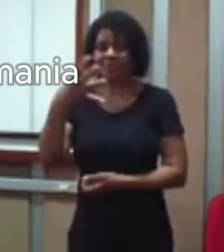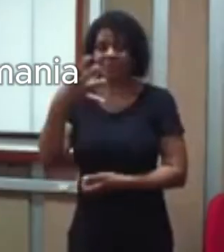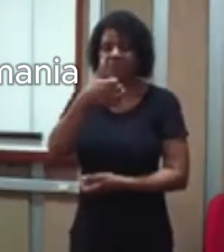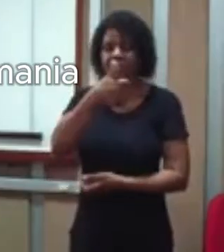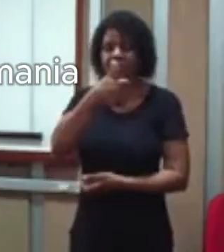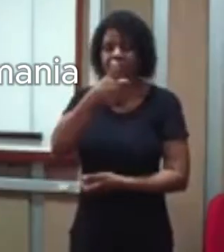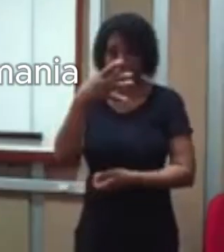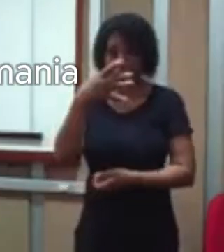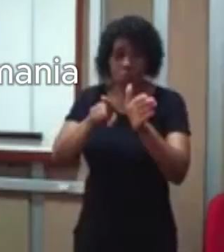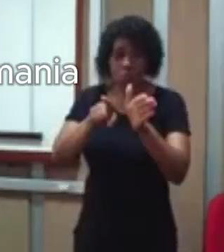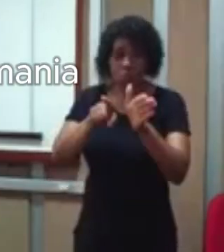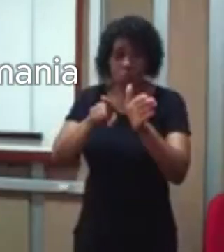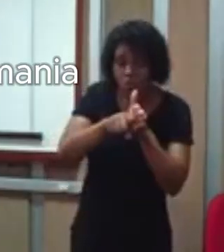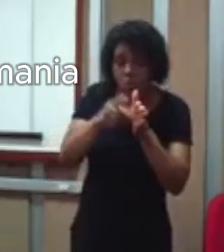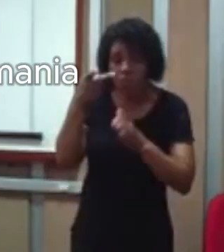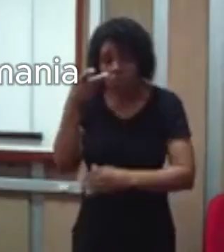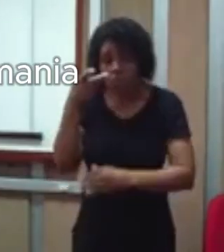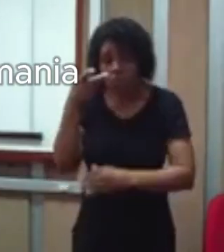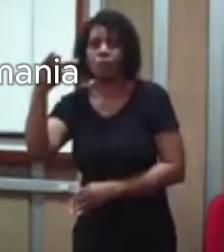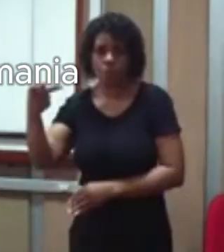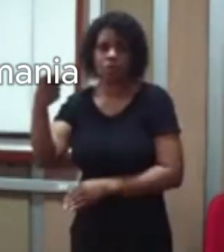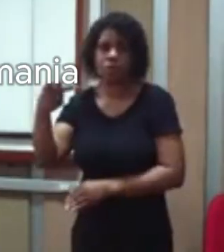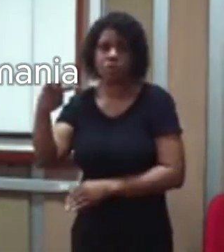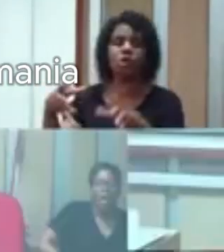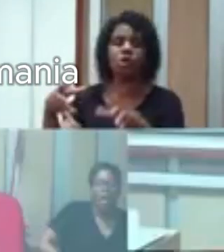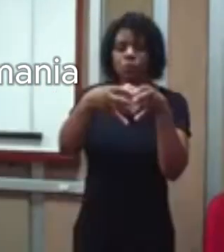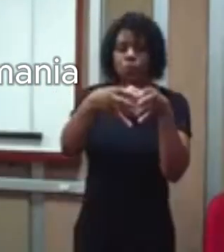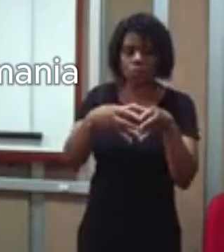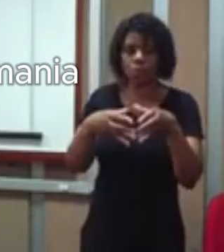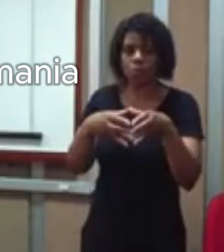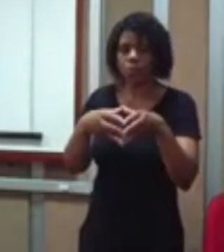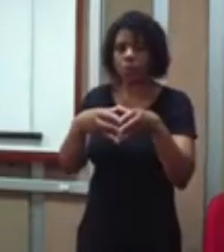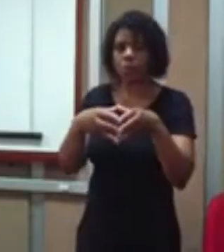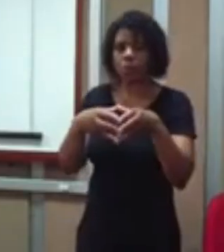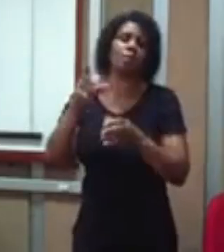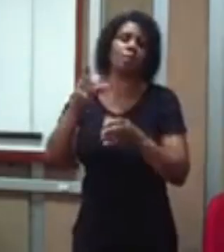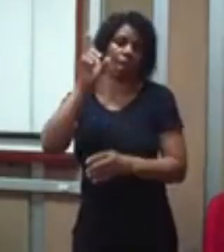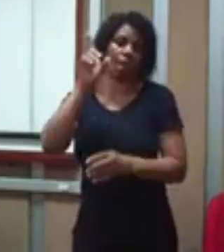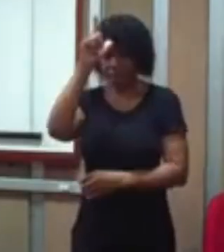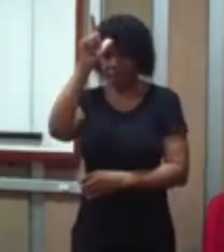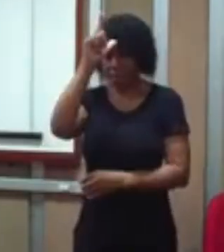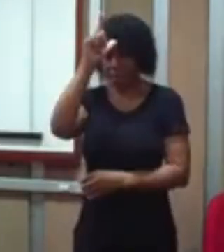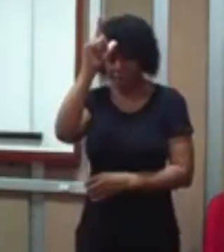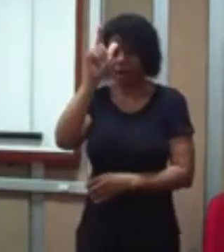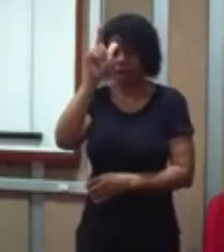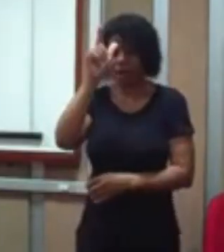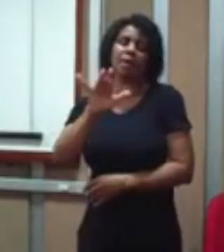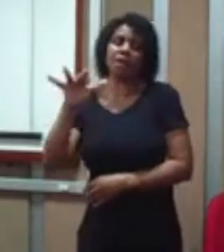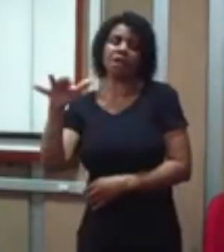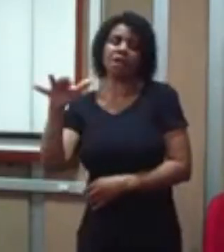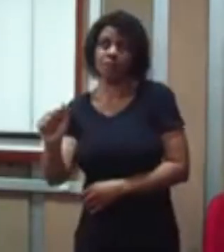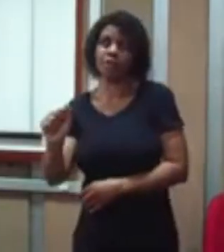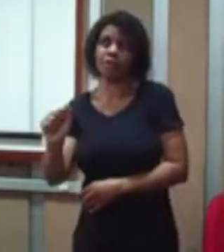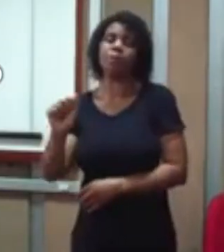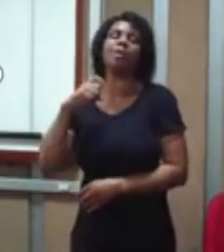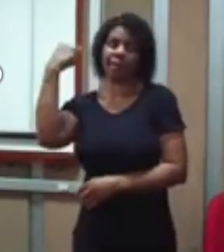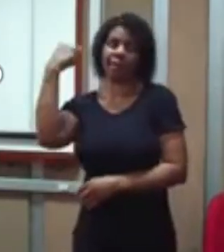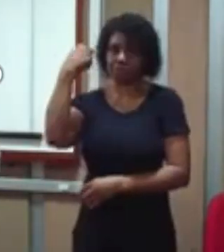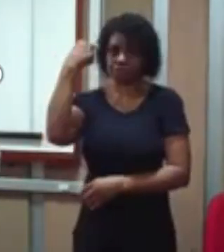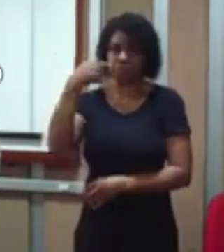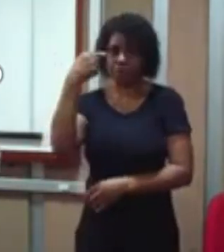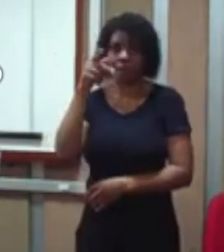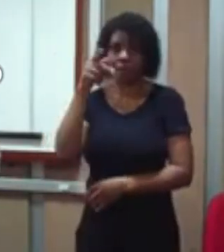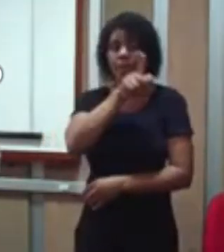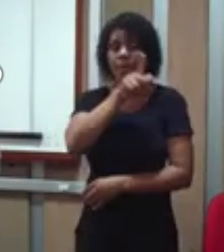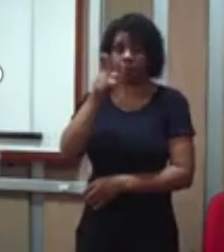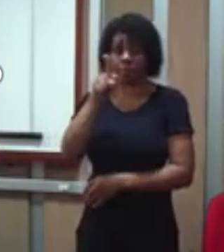foi pesquisadora visitante do Instituto Fraunhofer, IAP, na Alemanha, e do Instituto de Bioengenharia da Catalunha, na Espanha. É